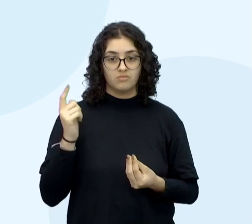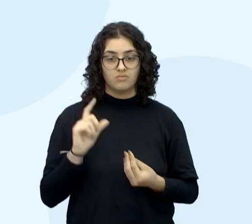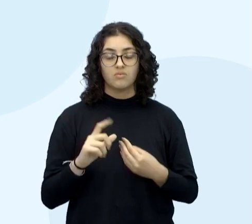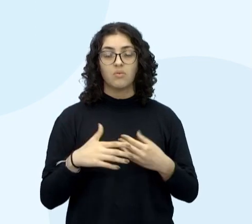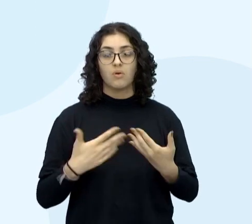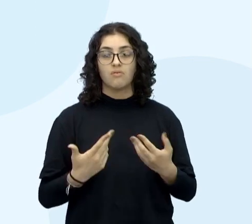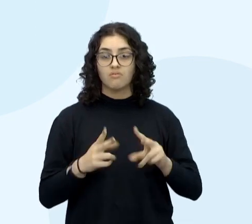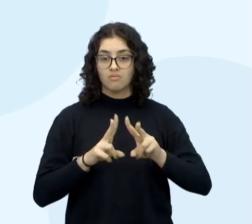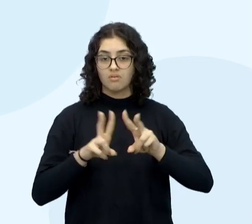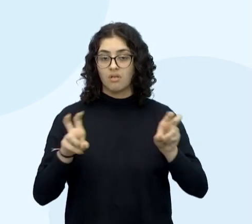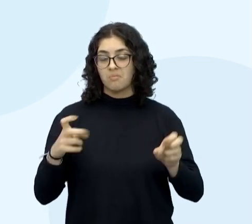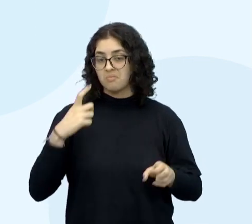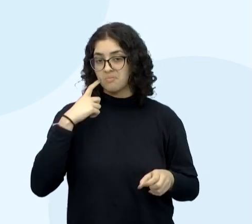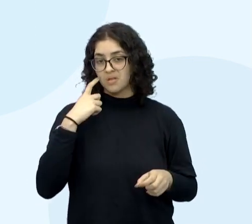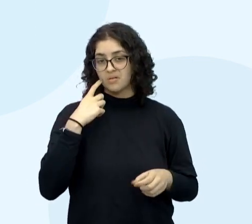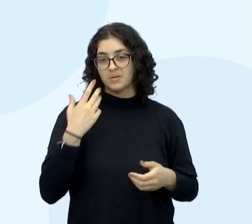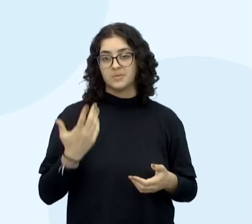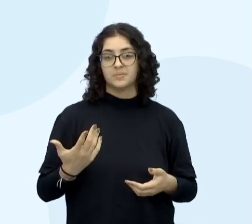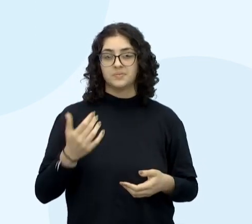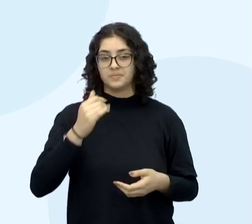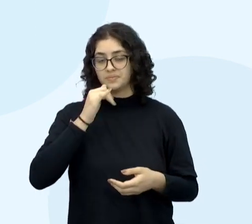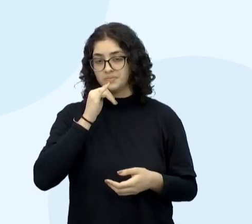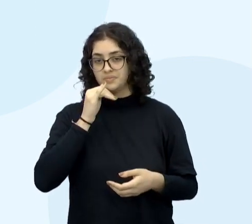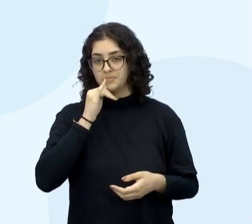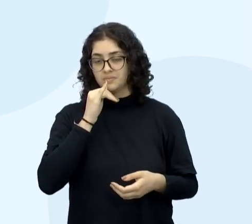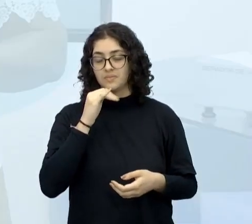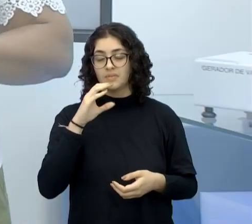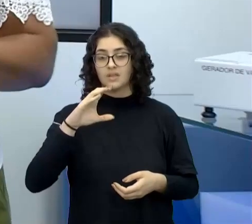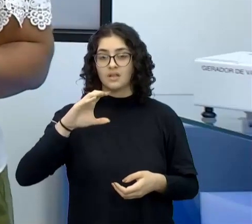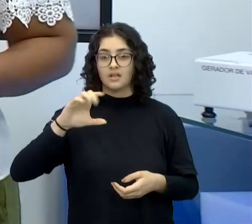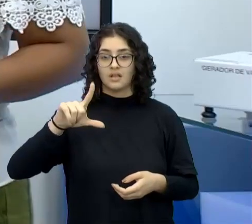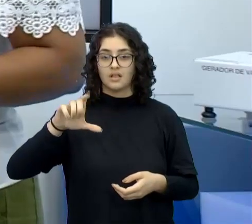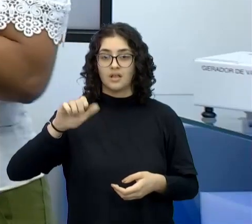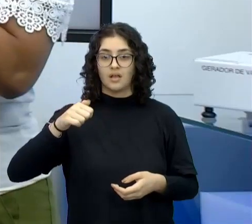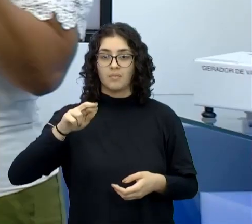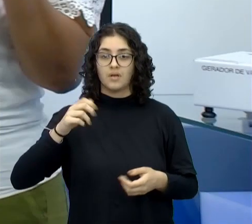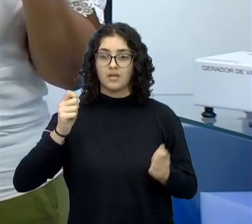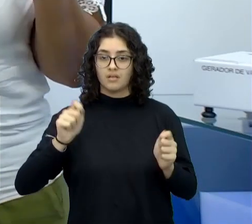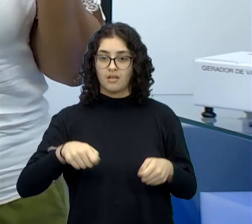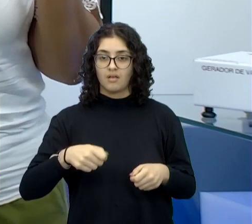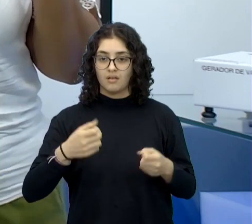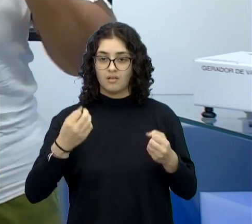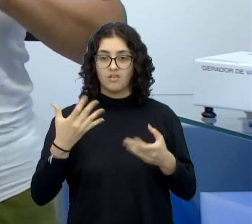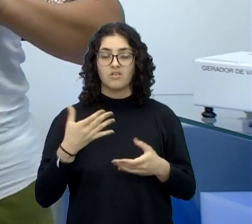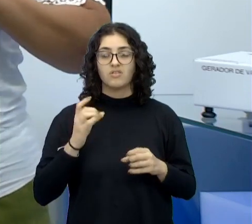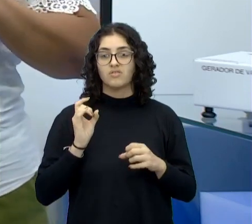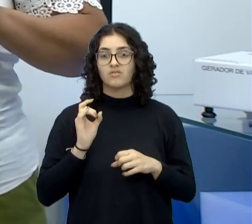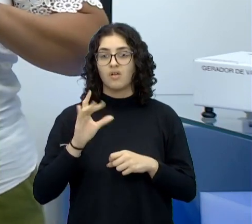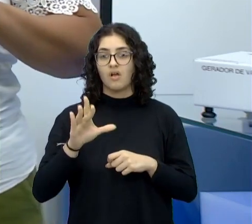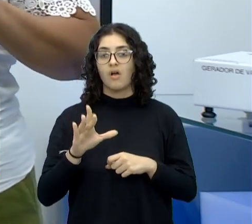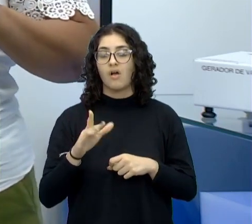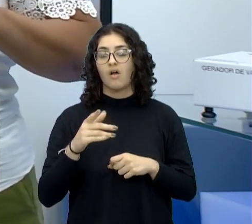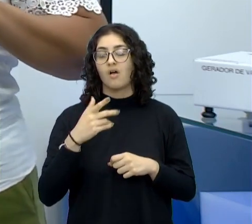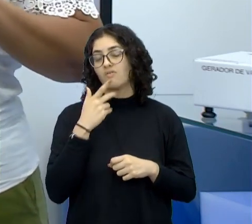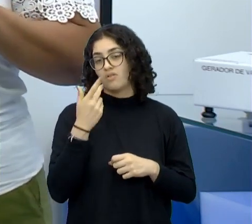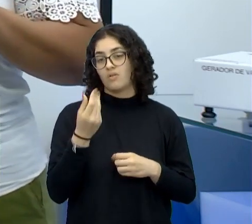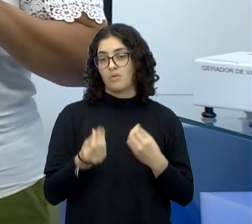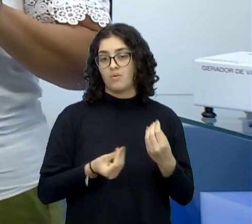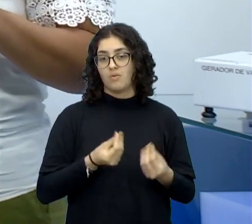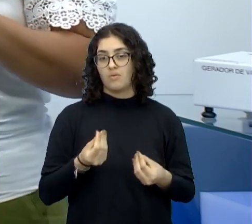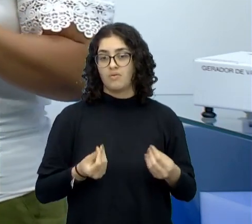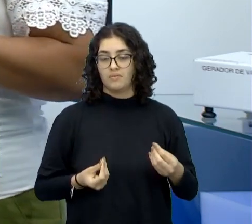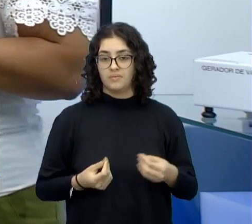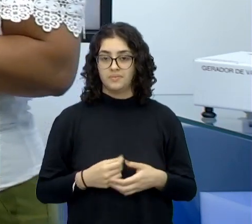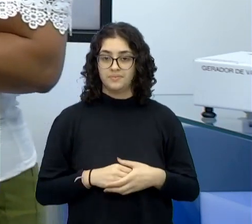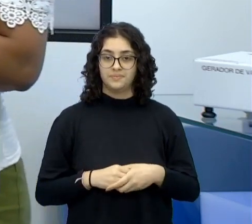seria o tema. Vamos pensar que o Kleber poderia falar na nossa aula. Só como sugestão, gente, só para vocês verem aí como pode